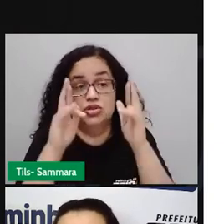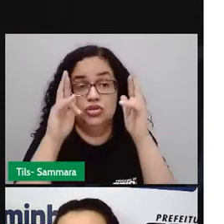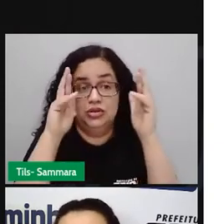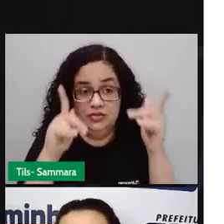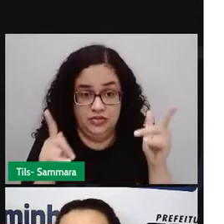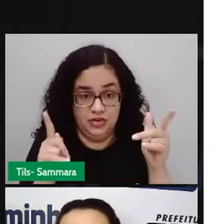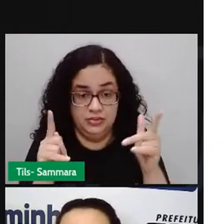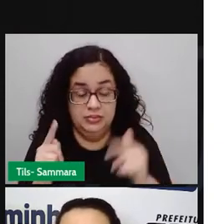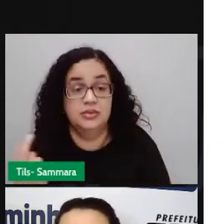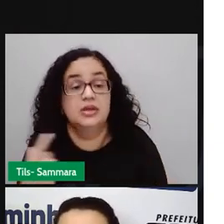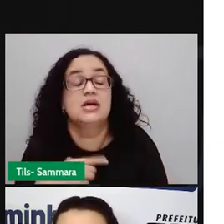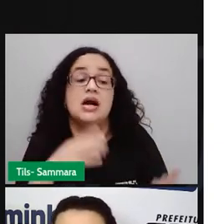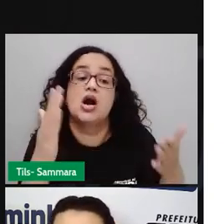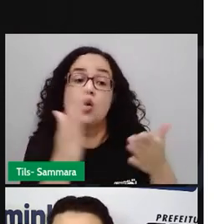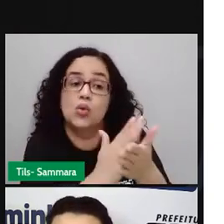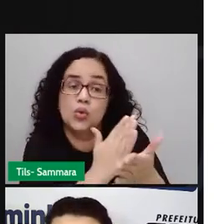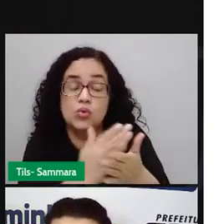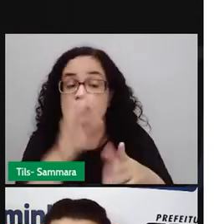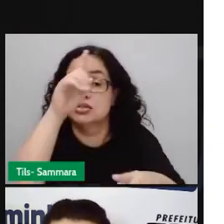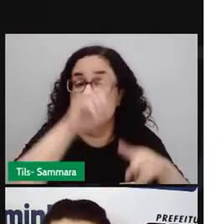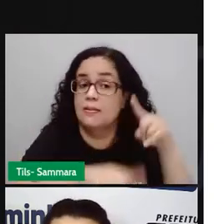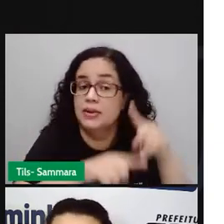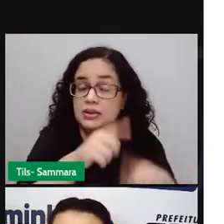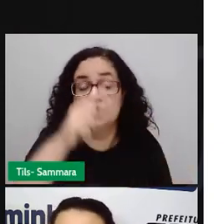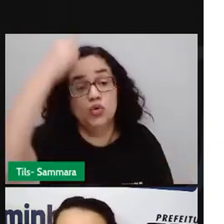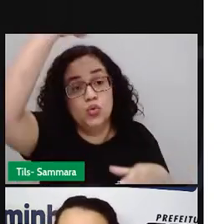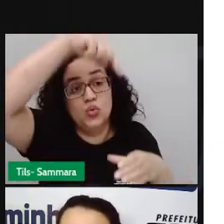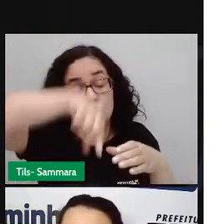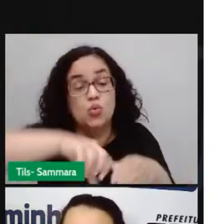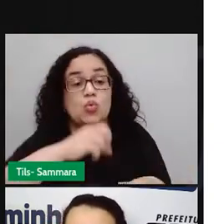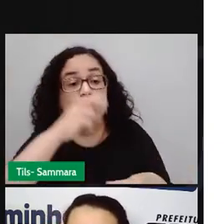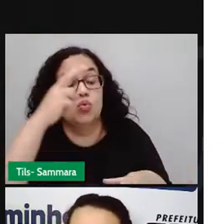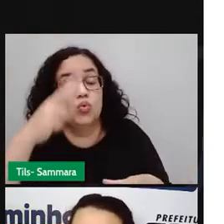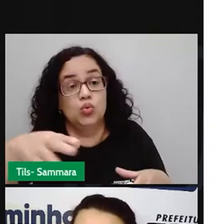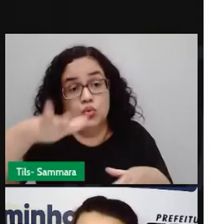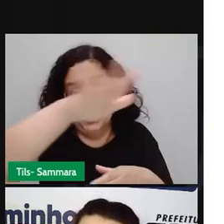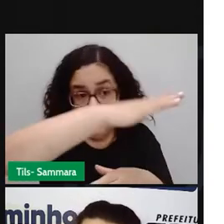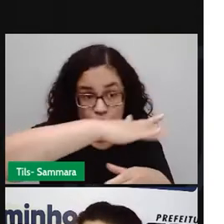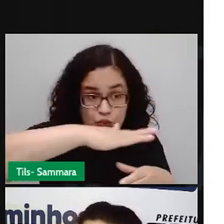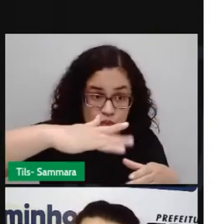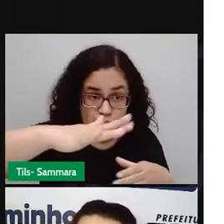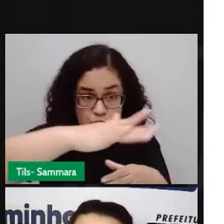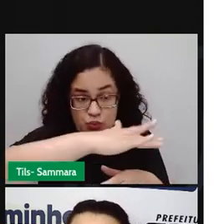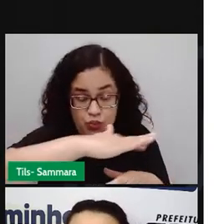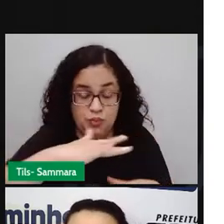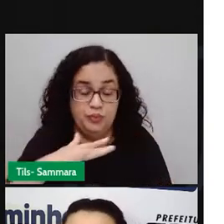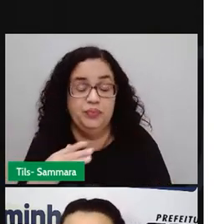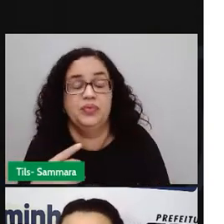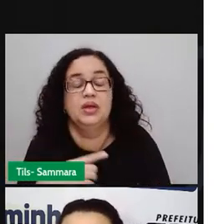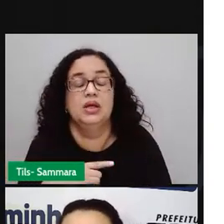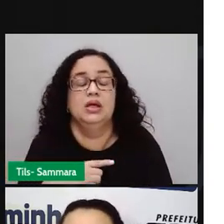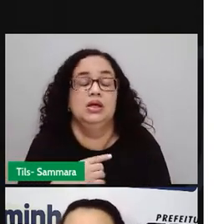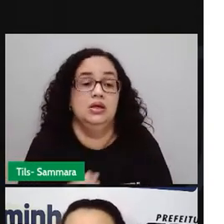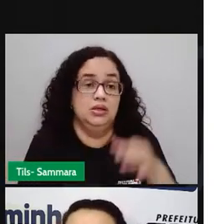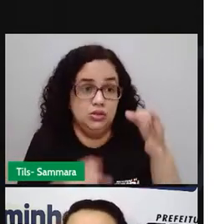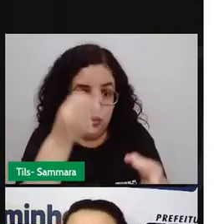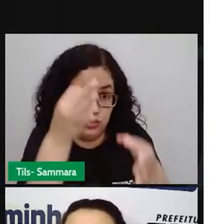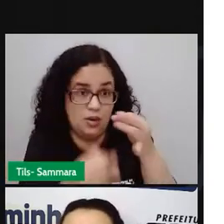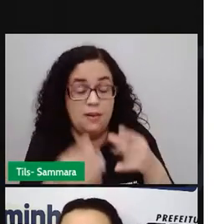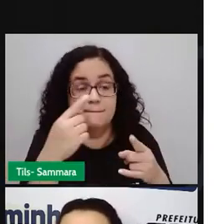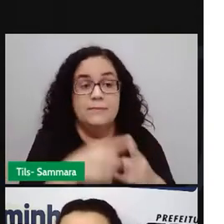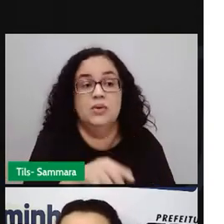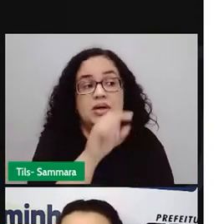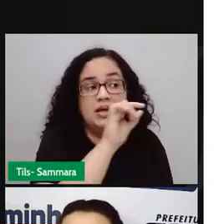O fato aí de alguns materiais afundarem e outros materiais flutuarem se dá justamente porque